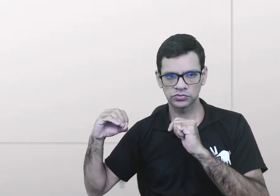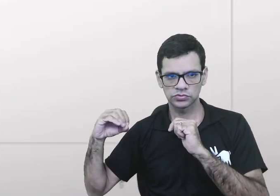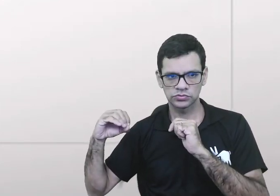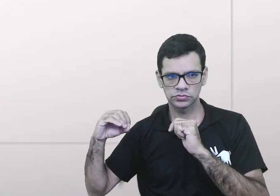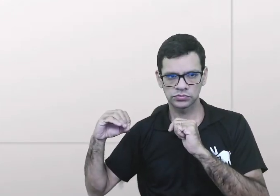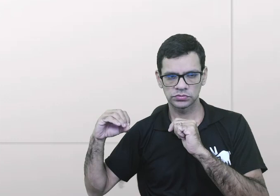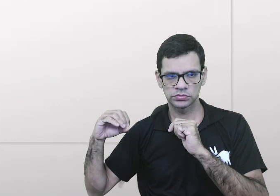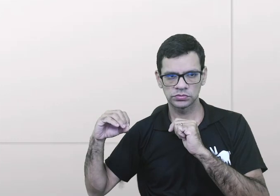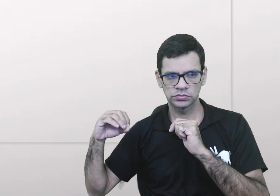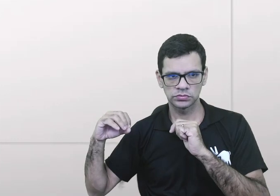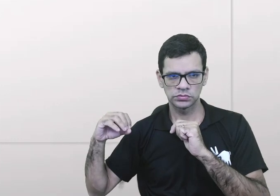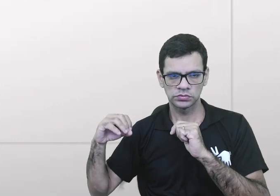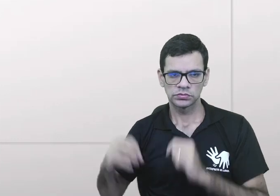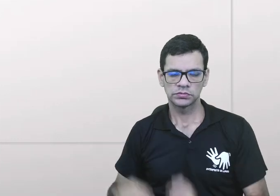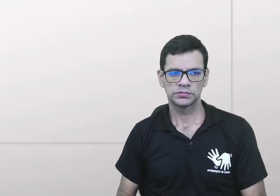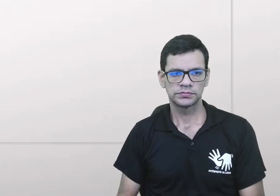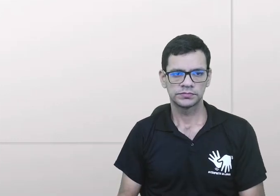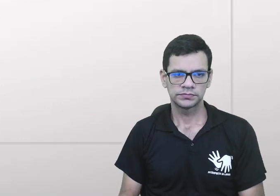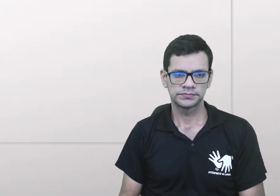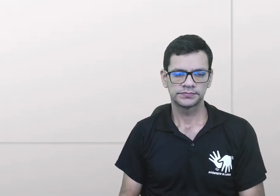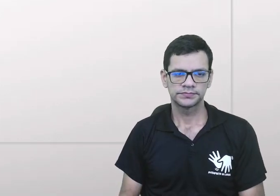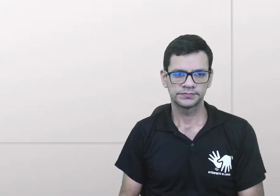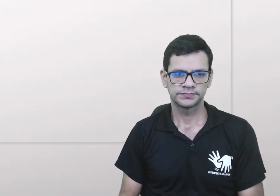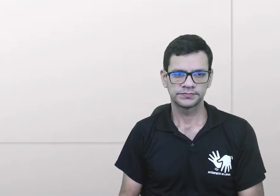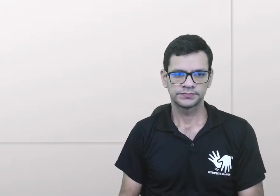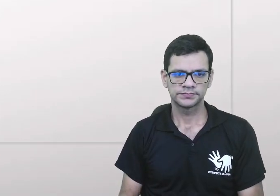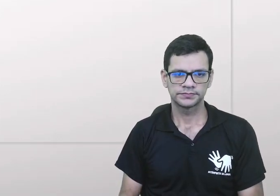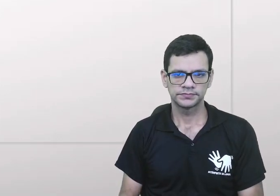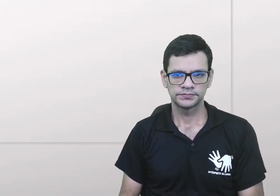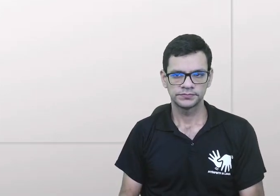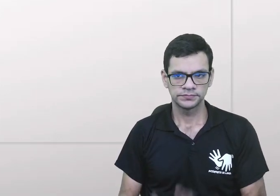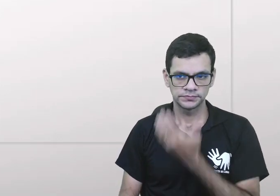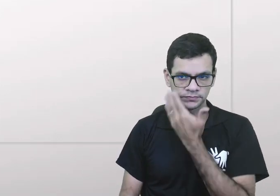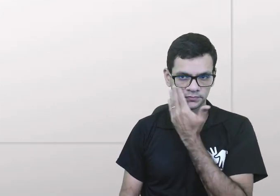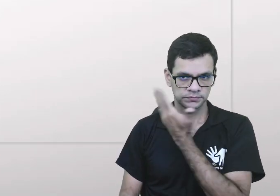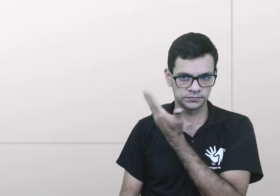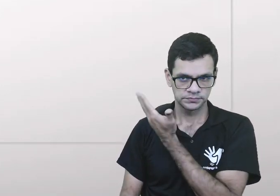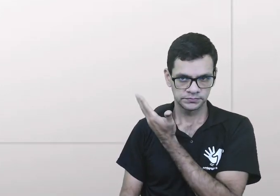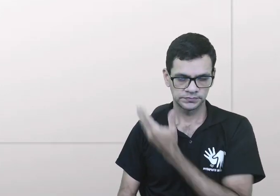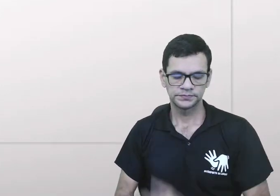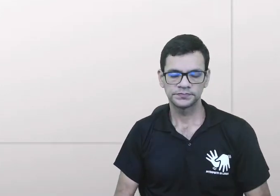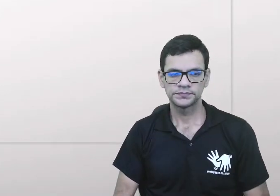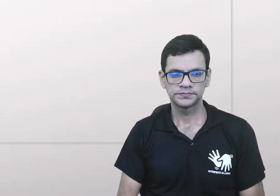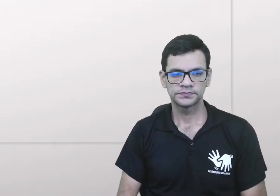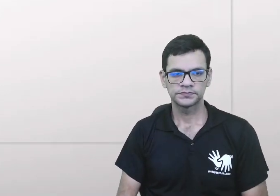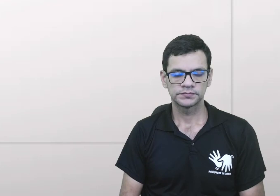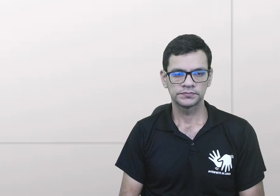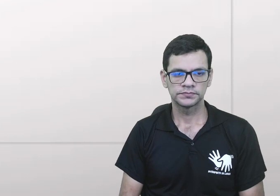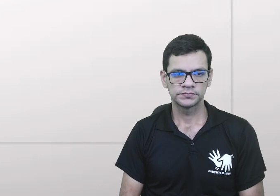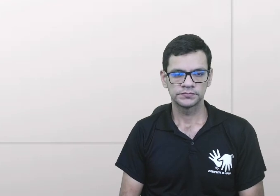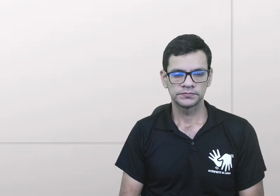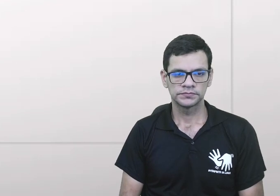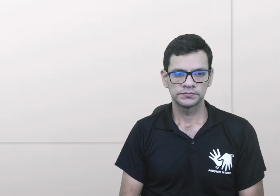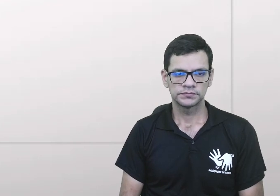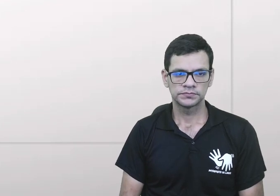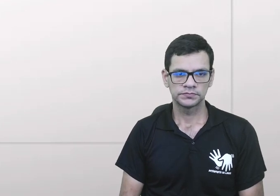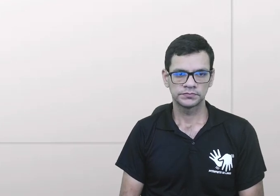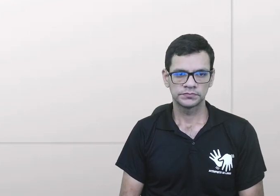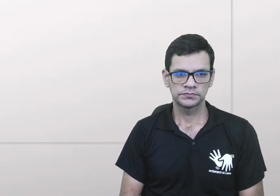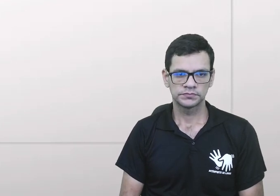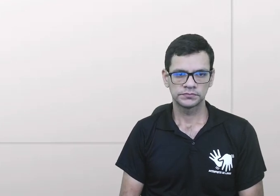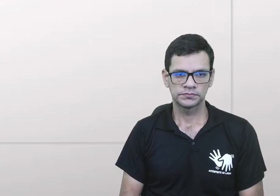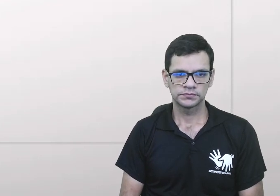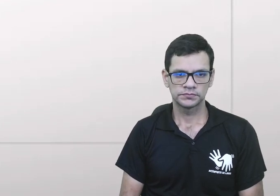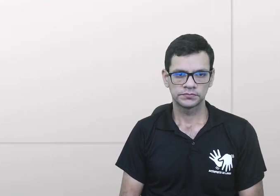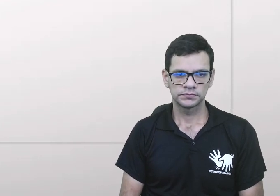3. 55 está para 100, 200 está para x.